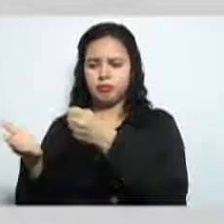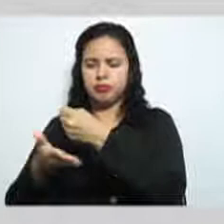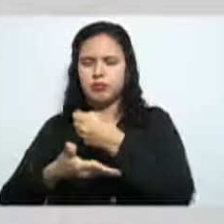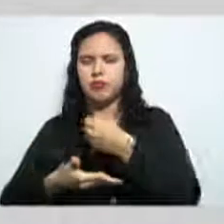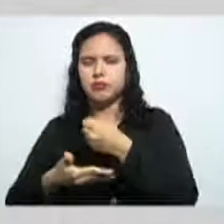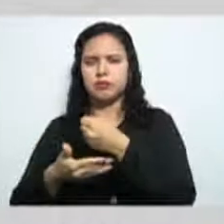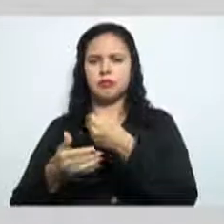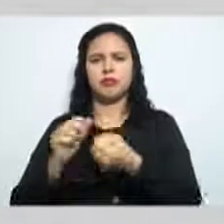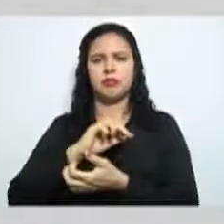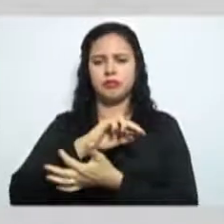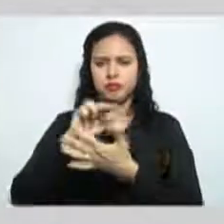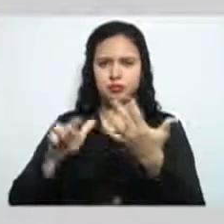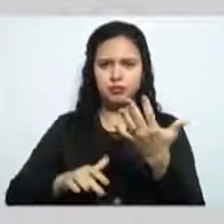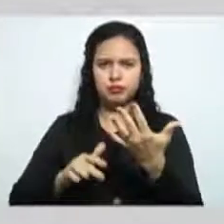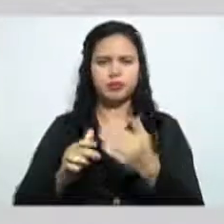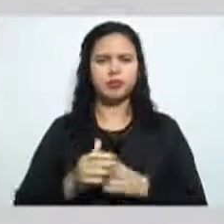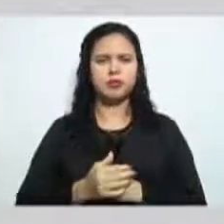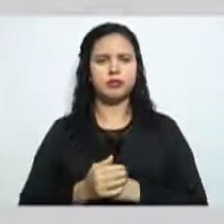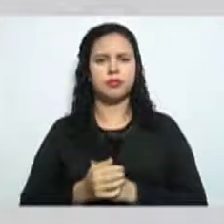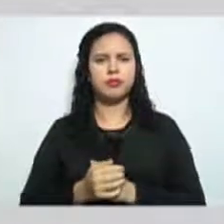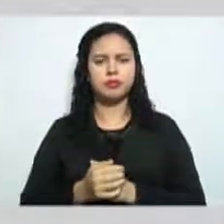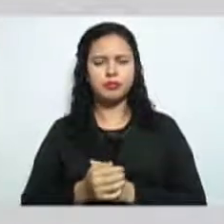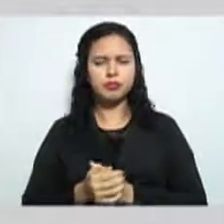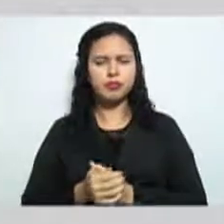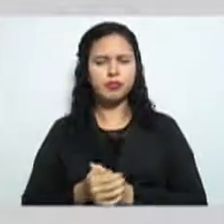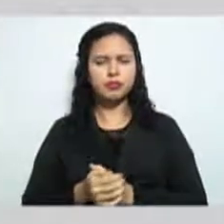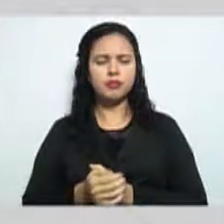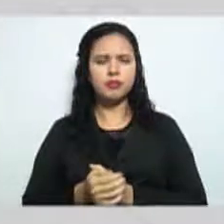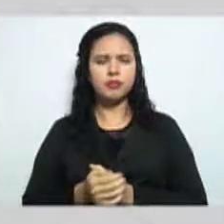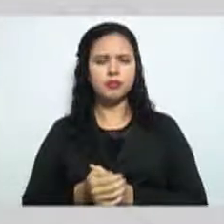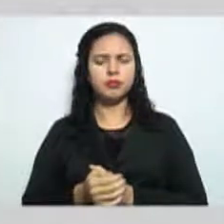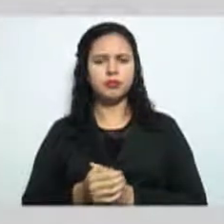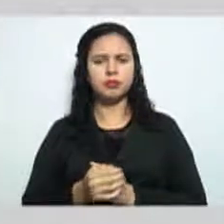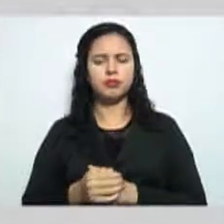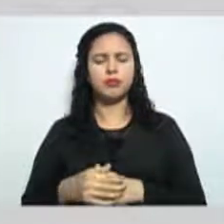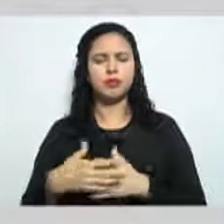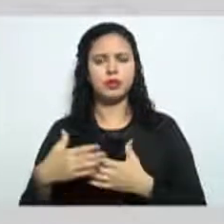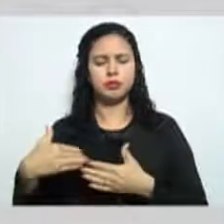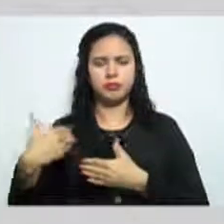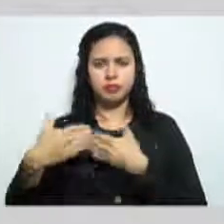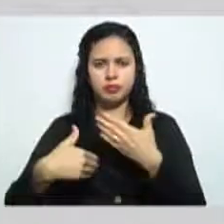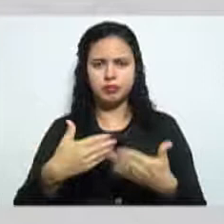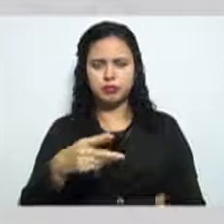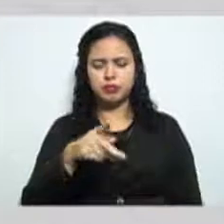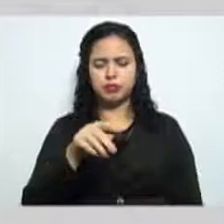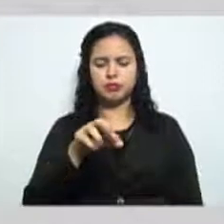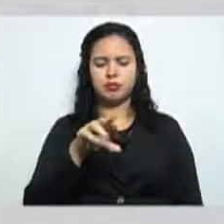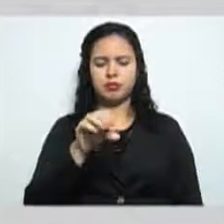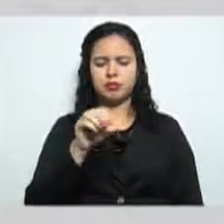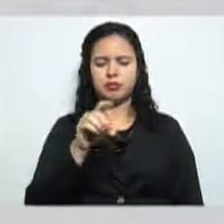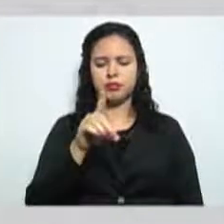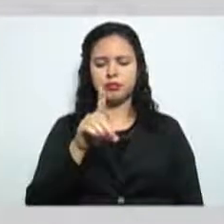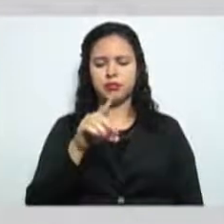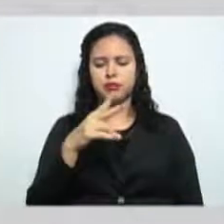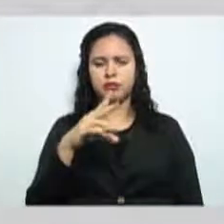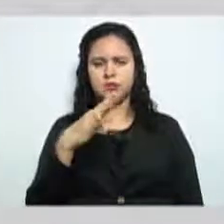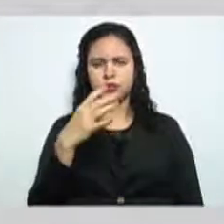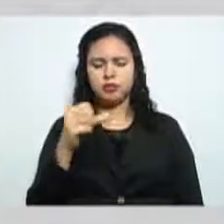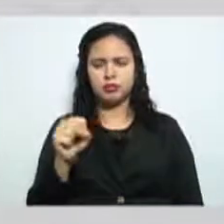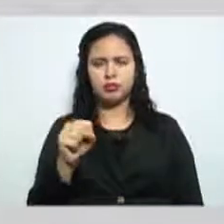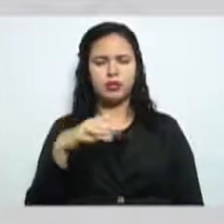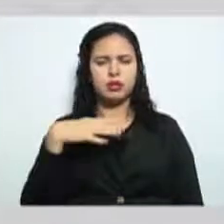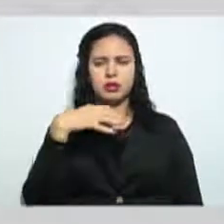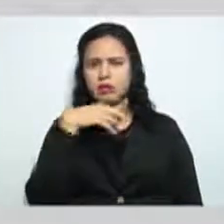outros. As vantagens da adoção de um processo de produção de qualidade são a rapidez,